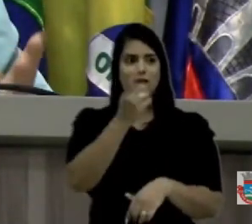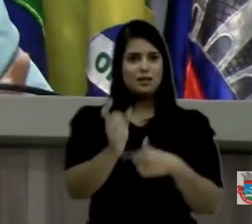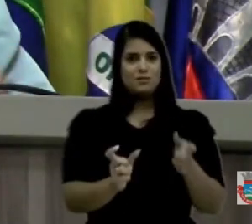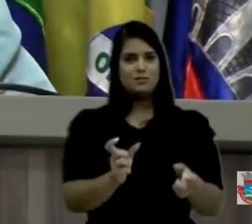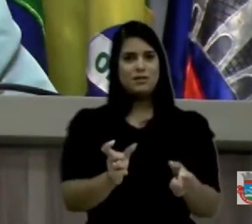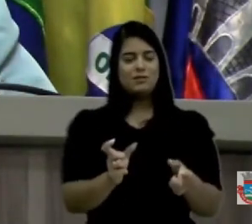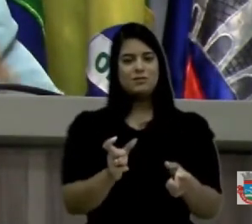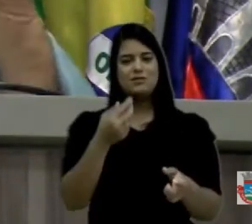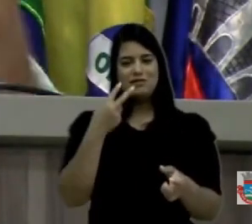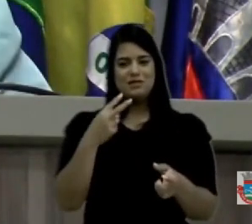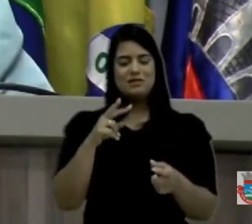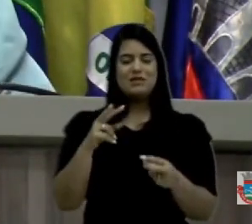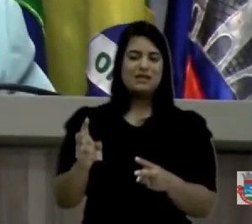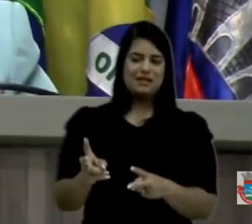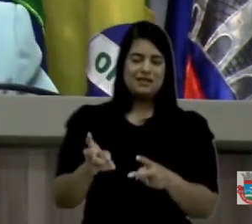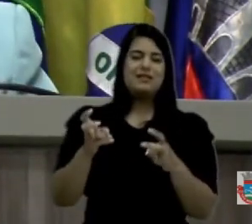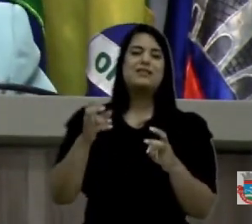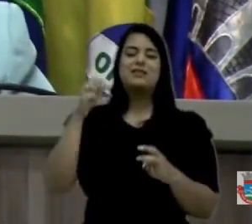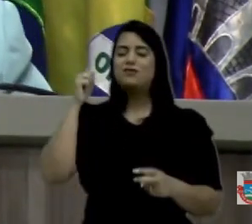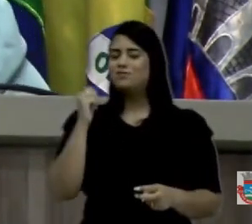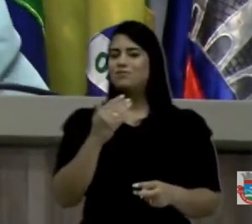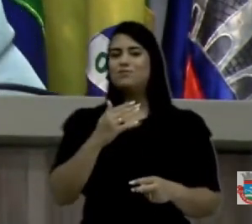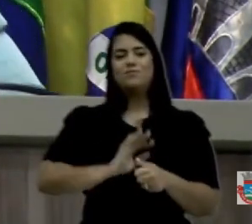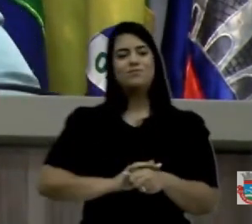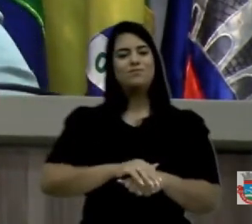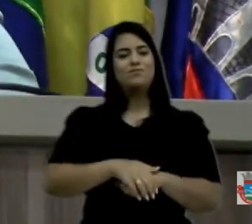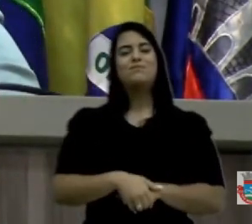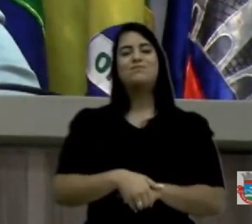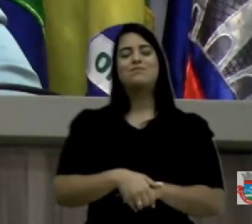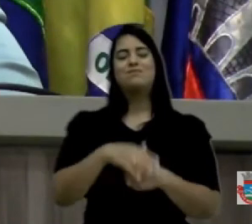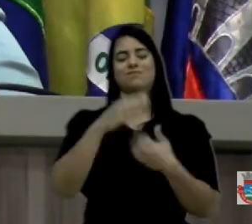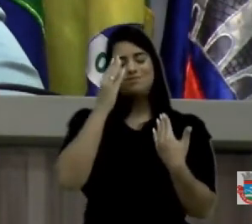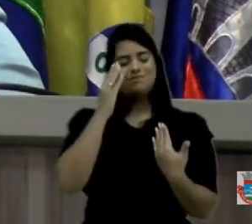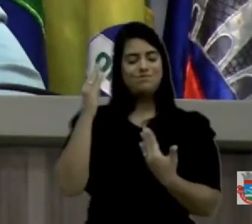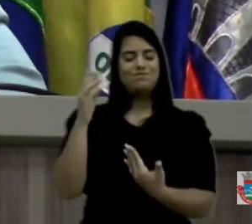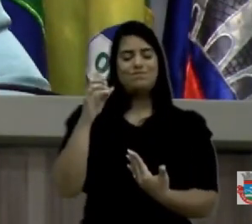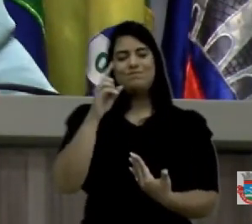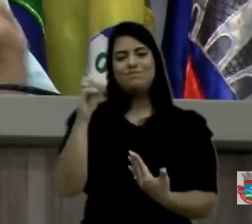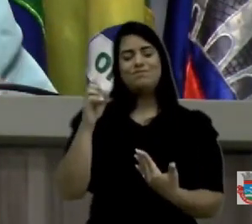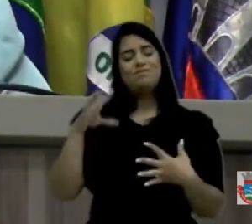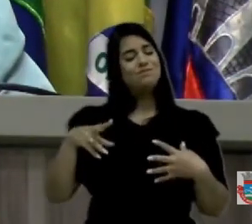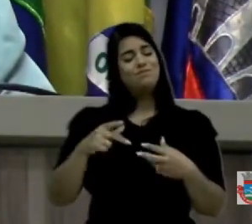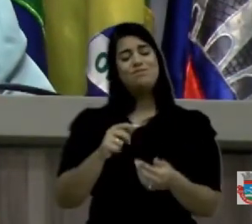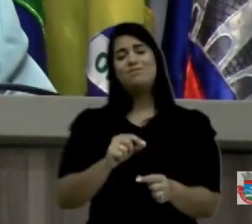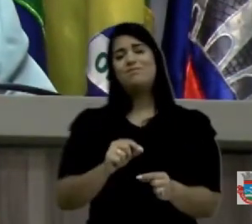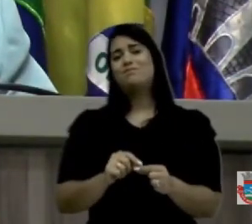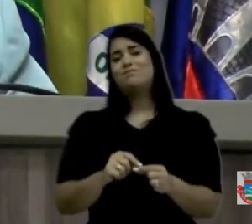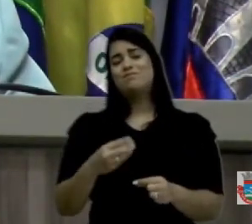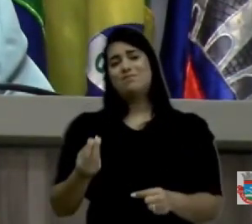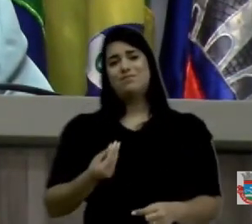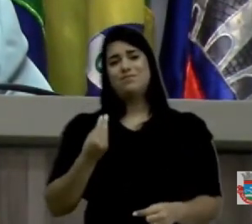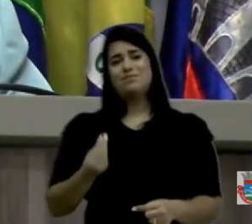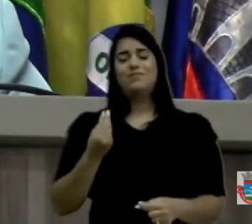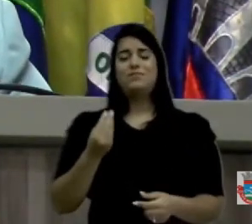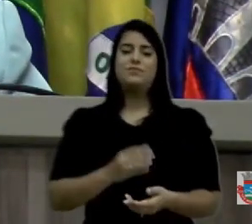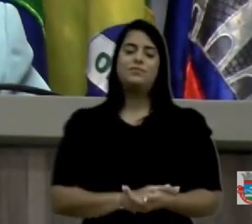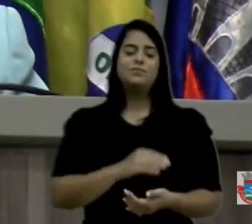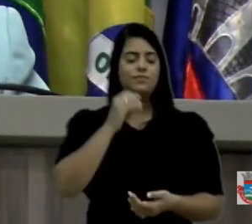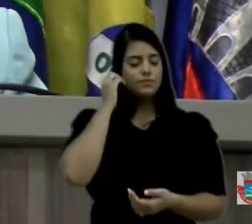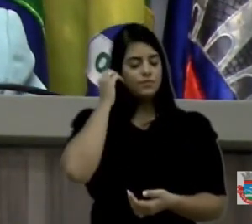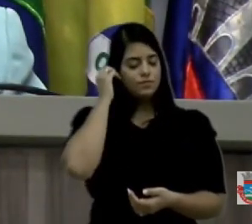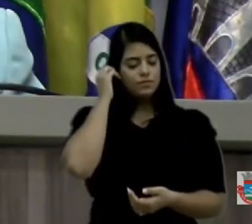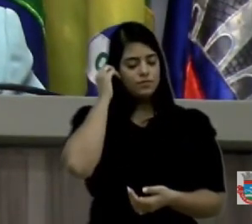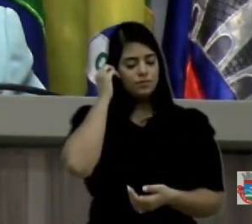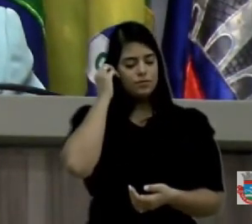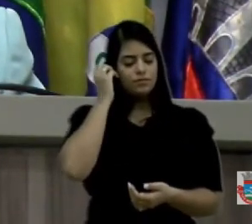presenciar de perto aproveitar a noite de l vou agradecendo a Deus por tudo que ele faz em nossas vidas e